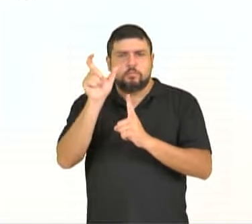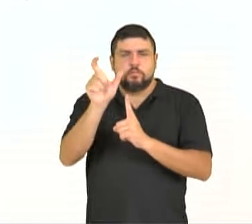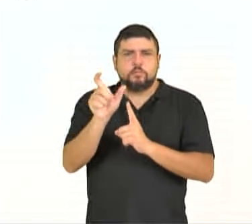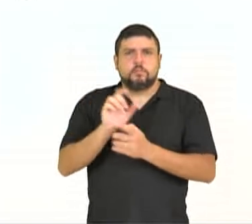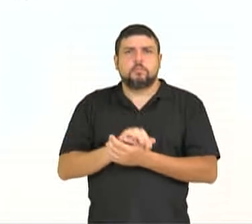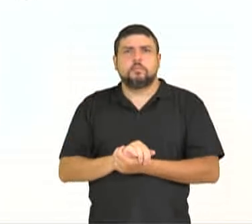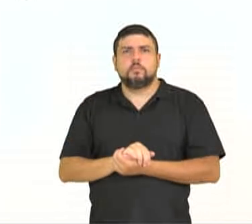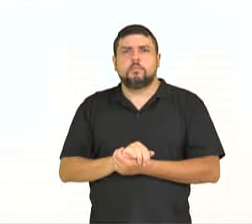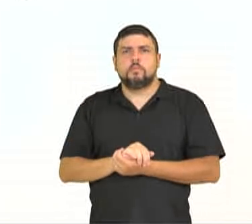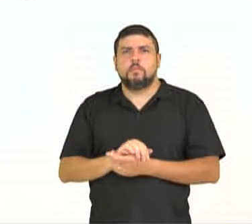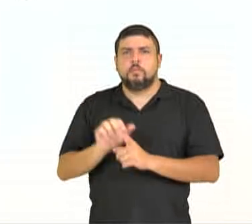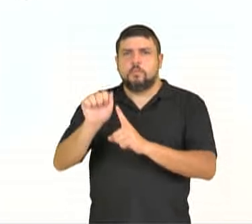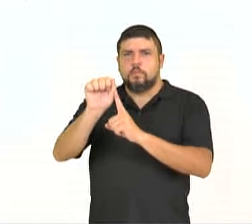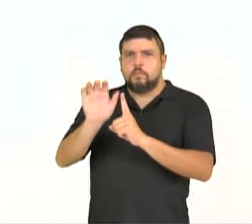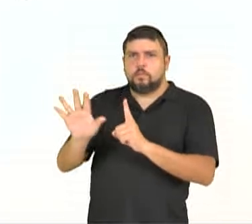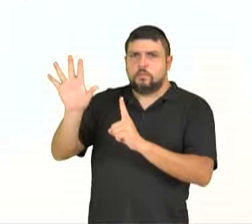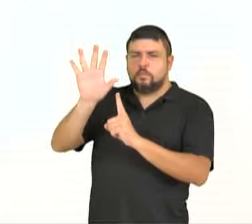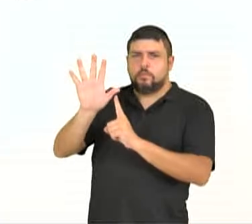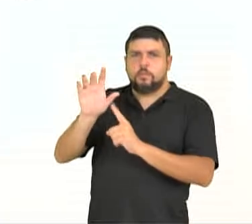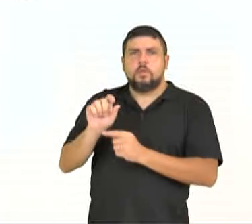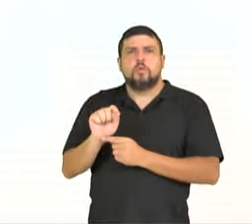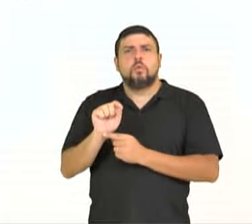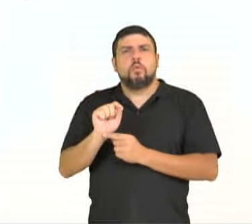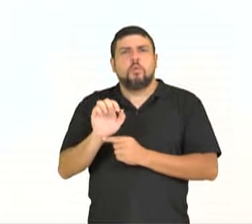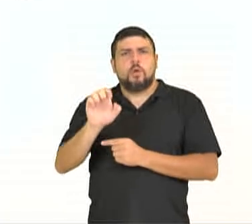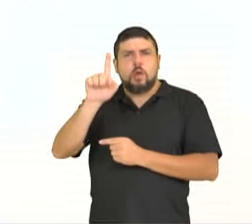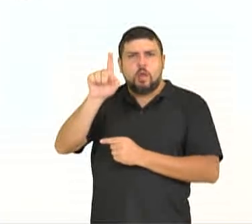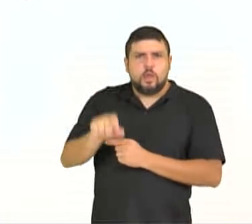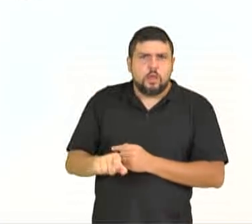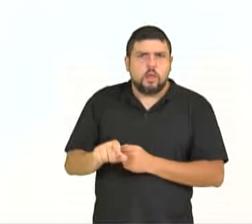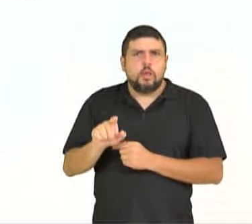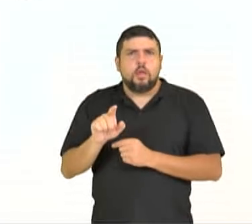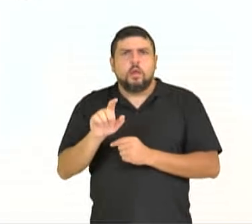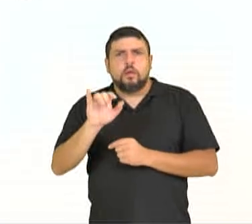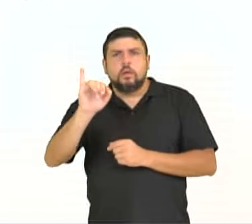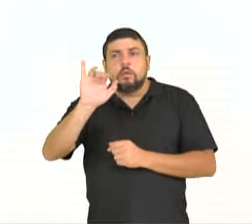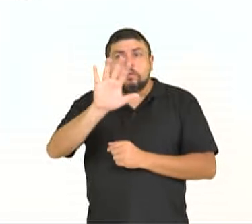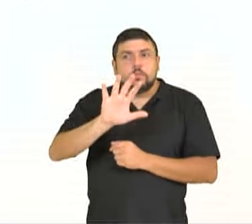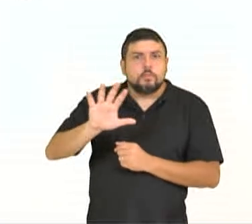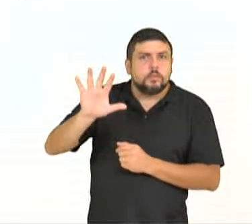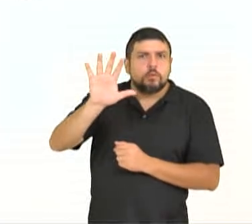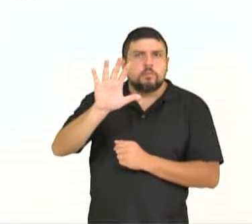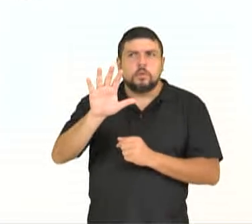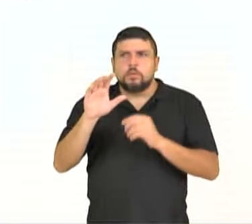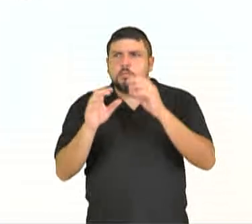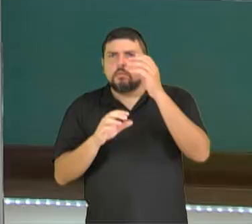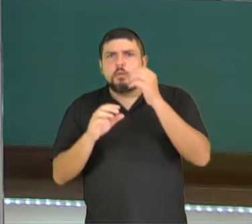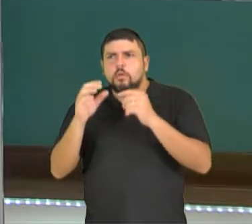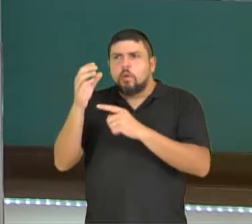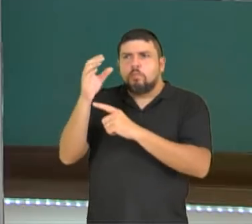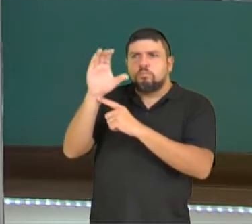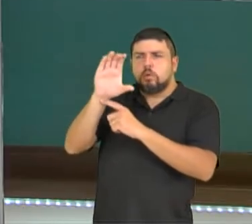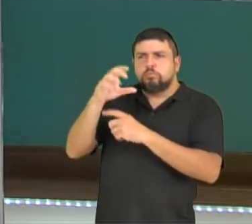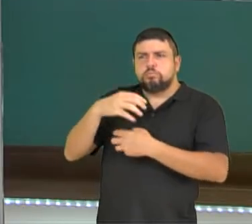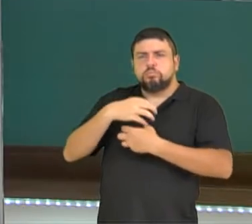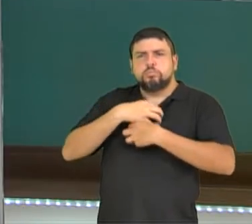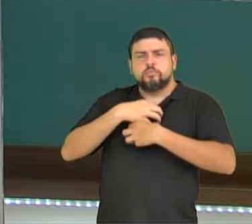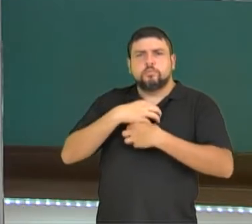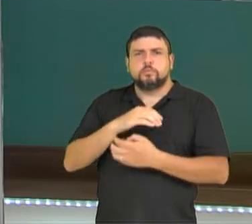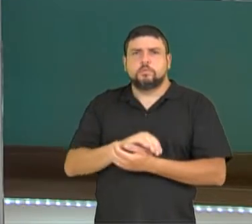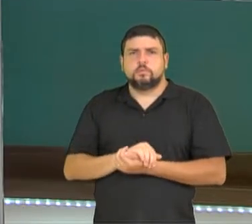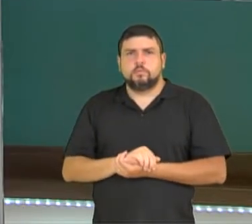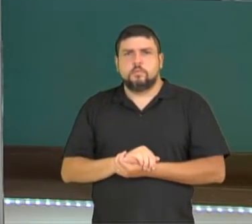Já a não verbal é o uso de signos visuais e sensoriais. Como assim? Nós temos a questão